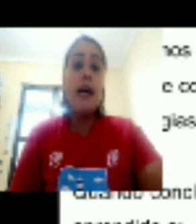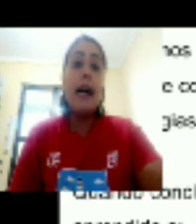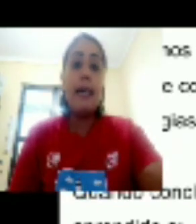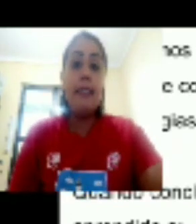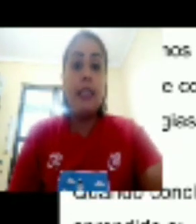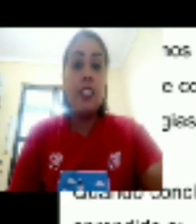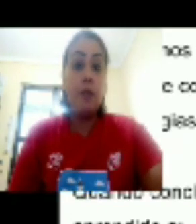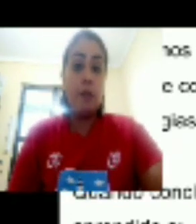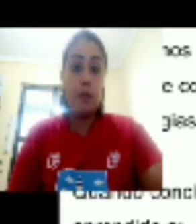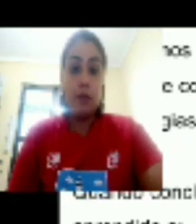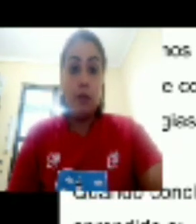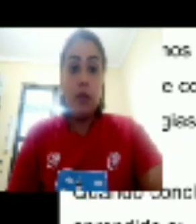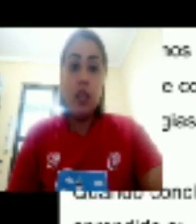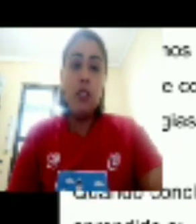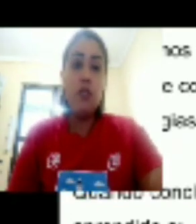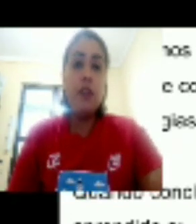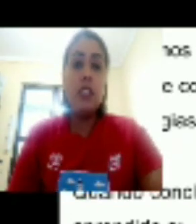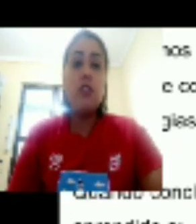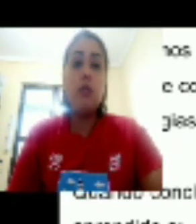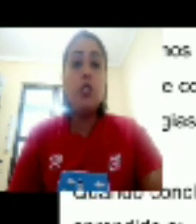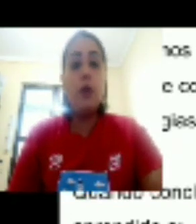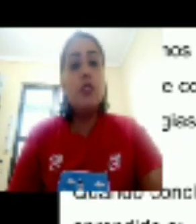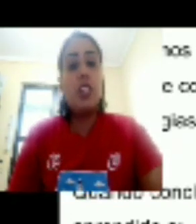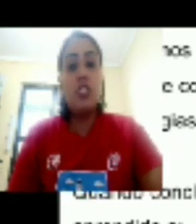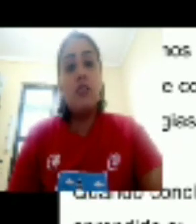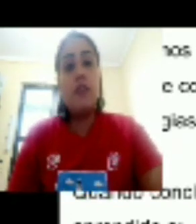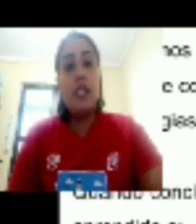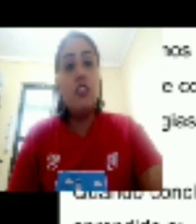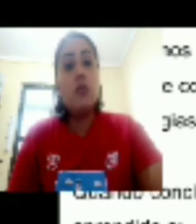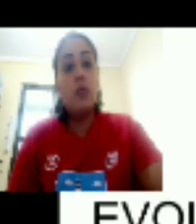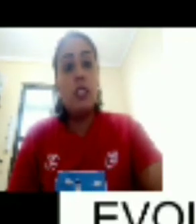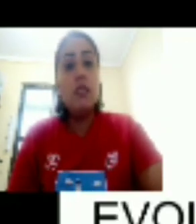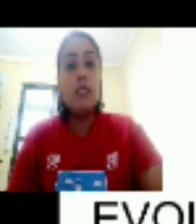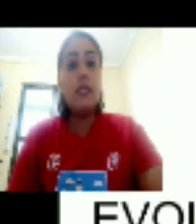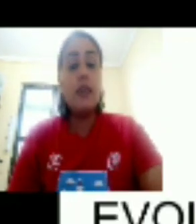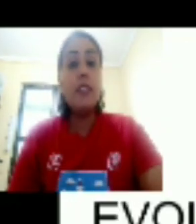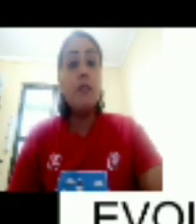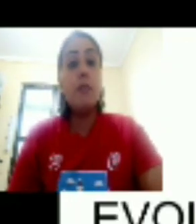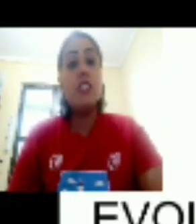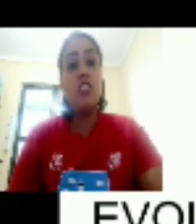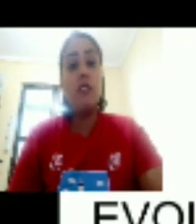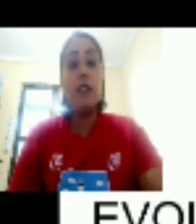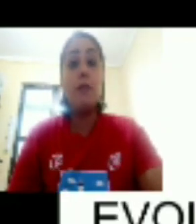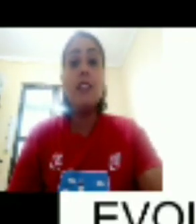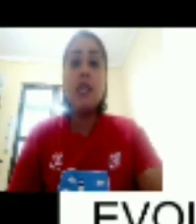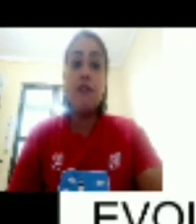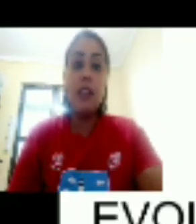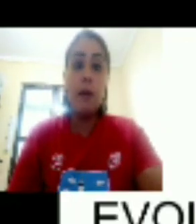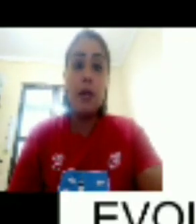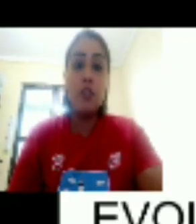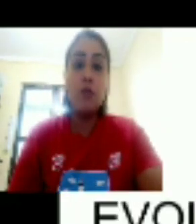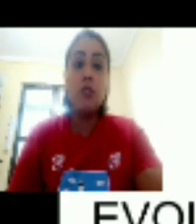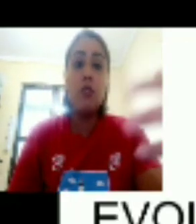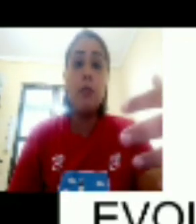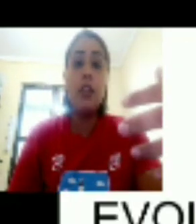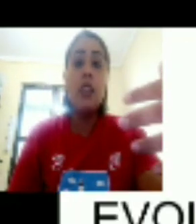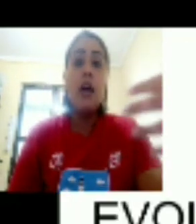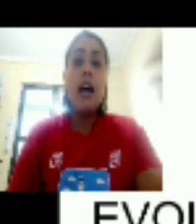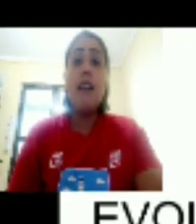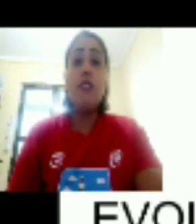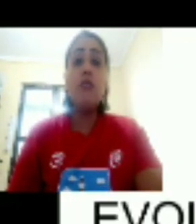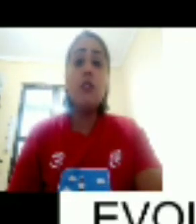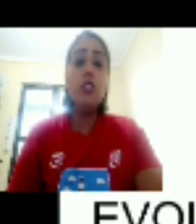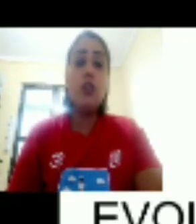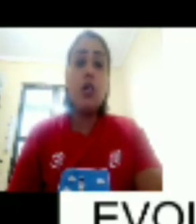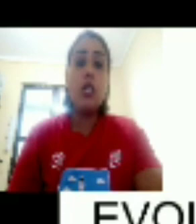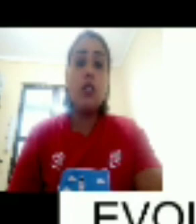vocês. Aqui eu tô falando sobre os pontos que a gente vai discutir, tá certo? Mas a gente vai começar a falar mesmo sobre